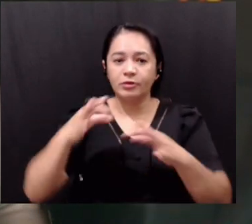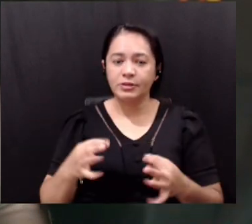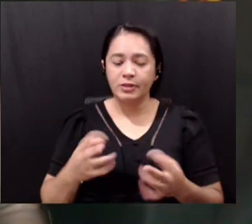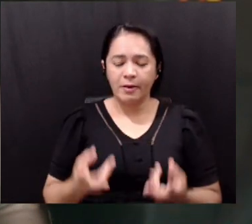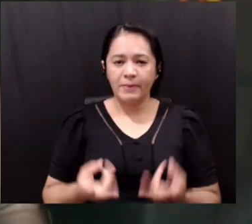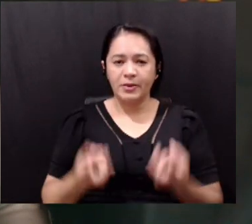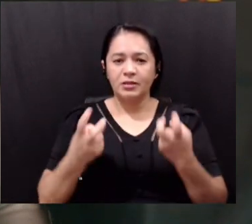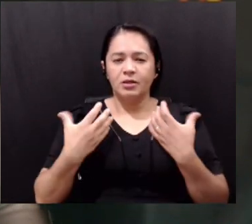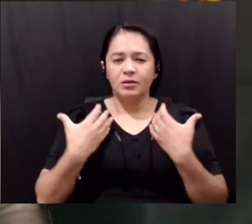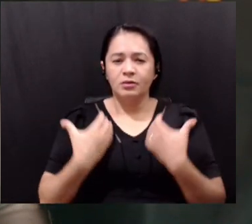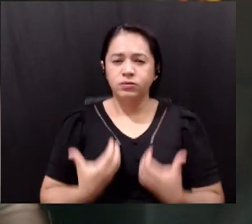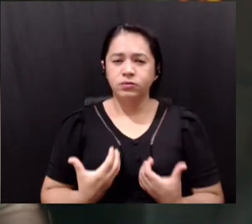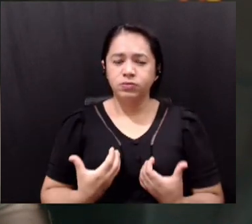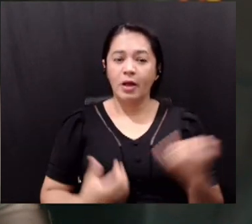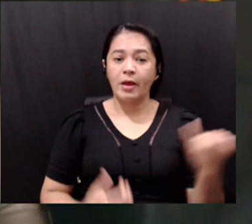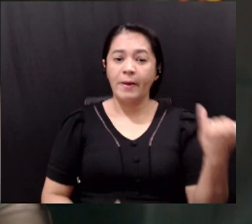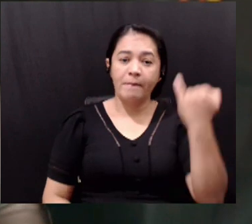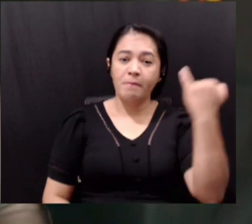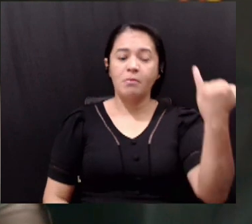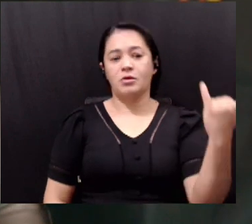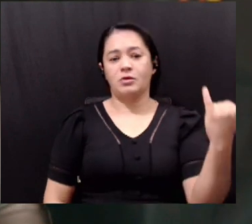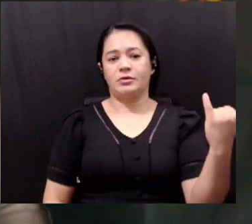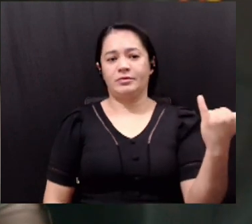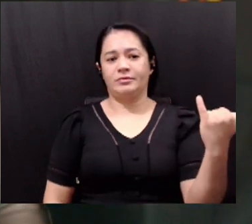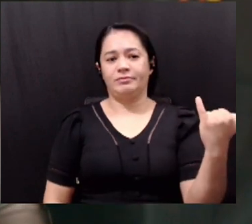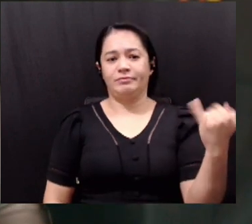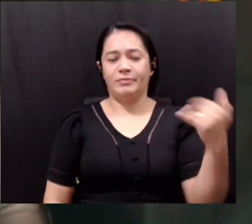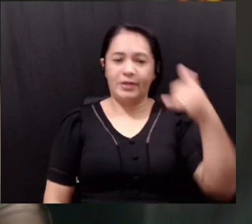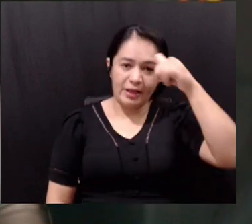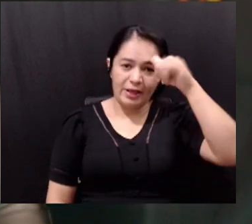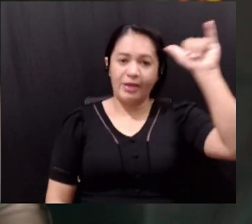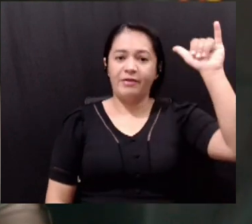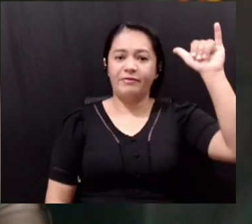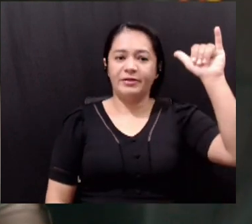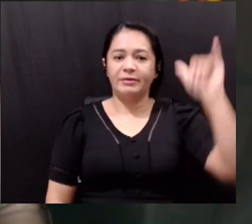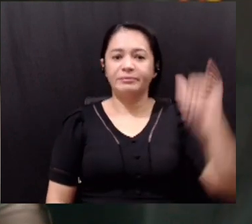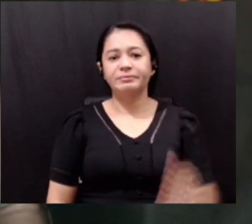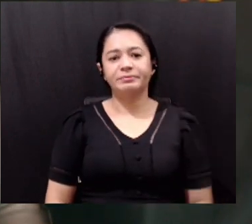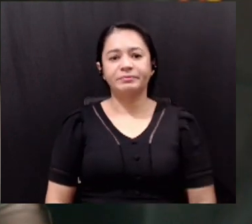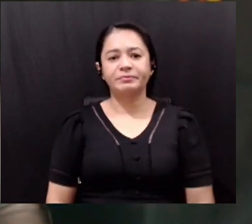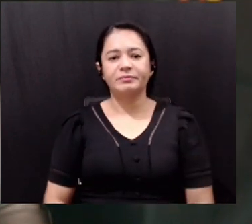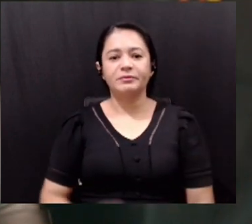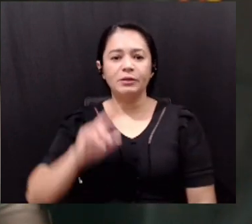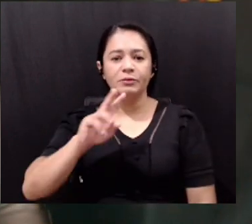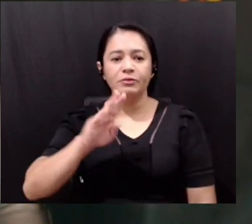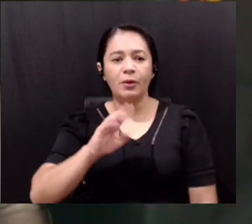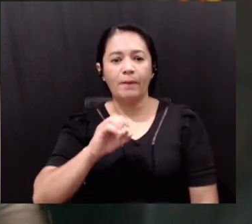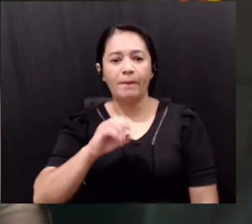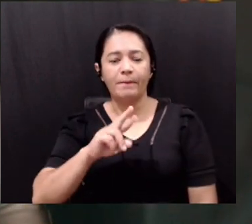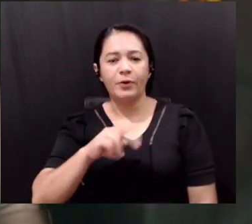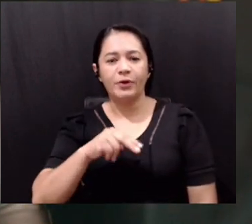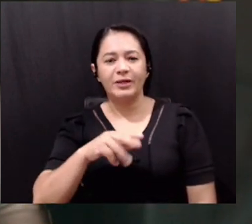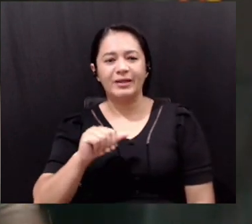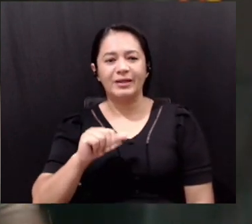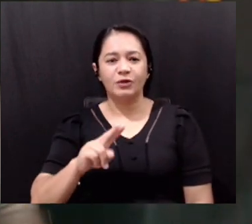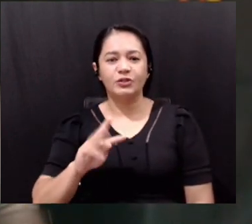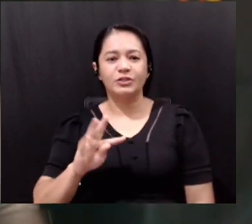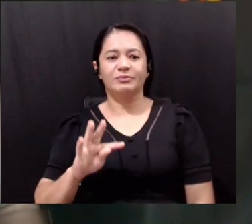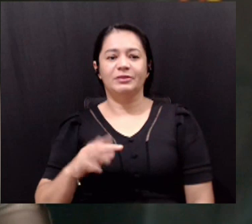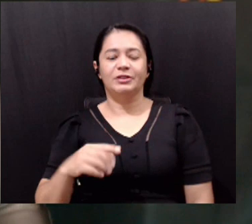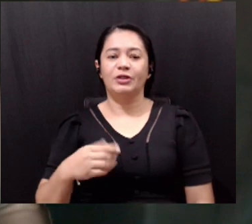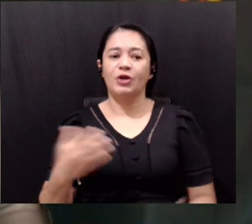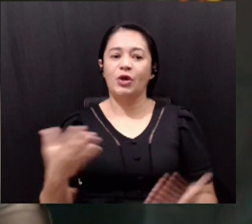passos essenciais na prevenção do burnout. Para conversar sobre workaholic e burnout e o que as